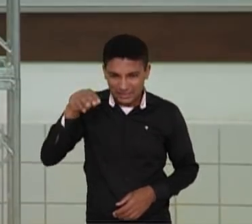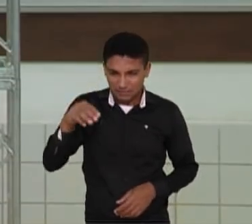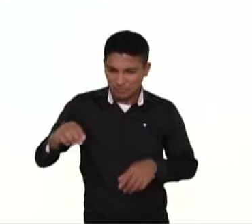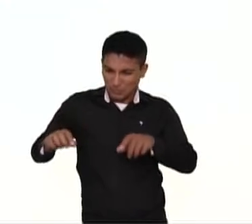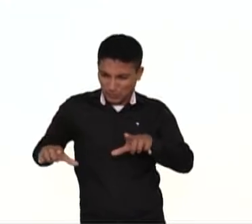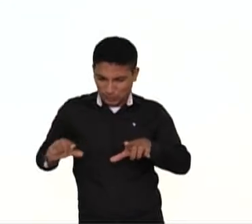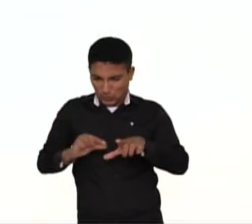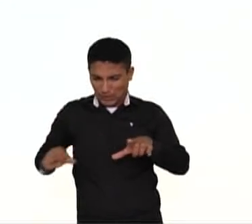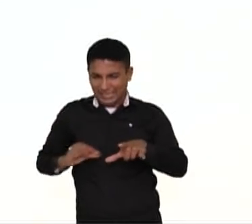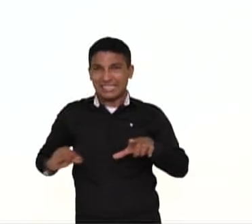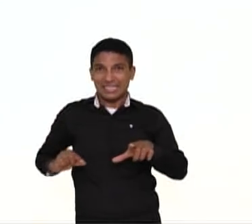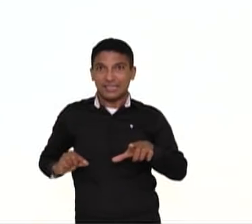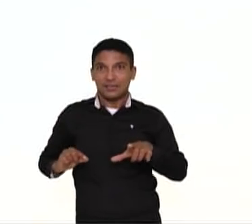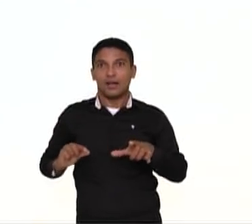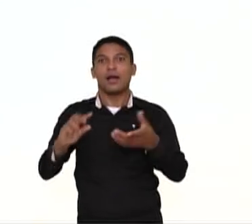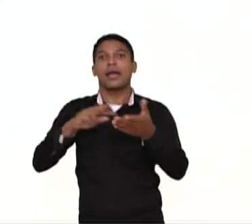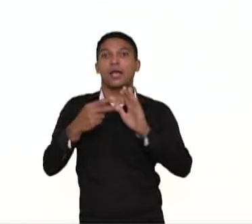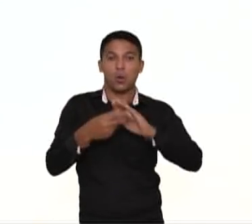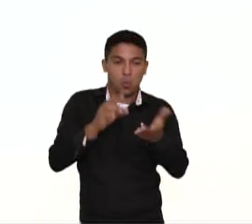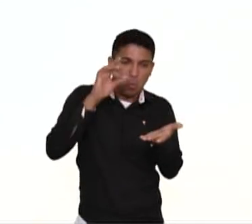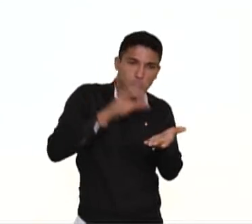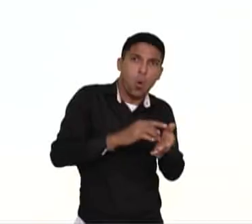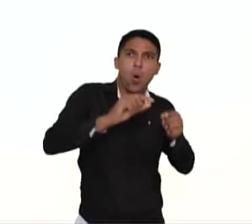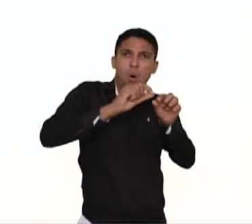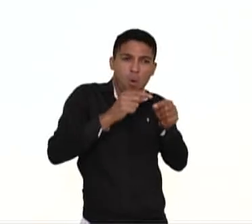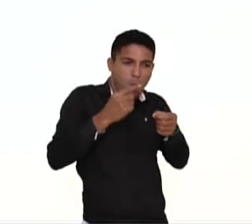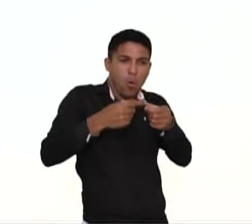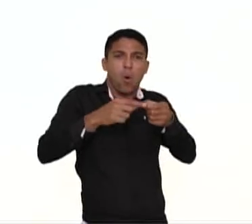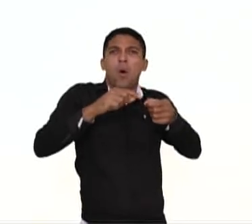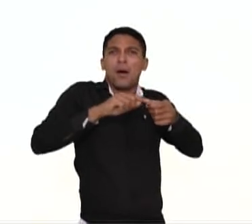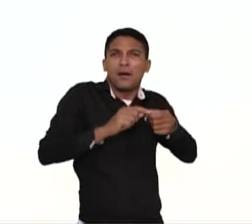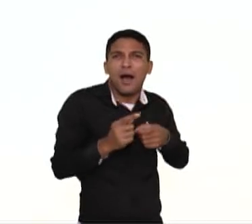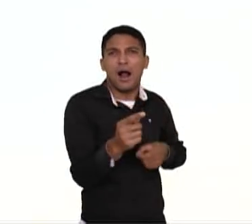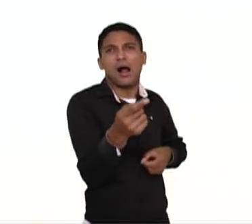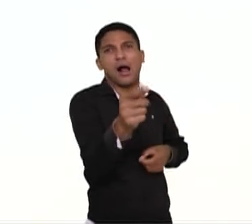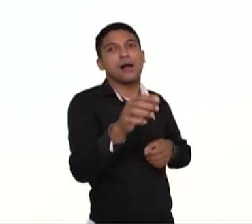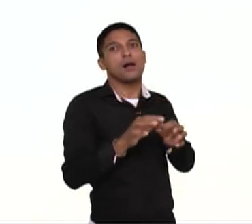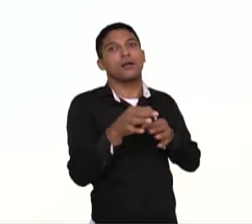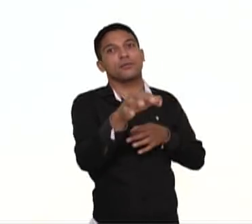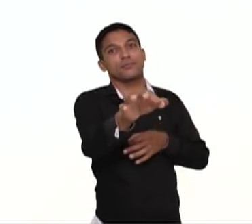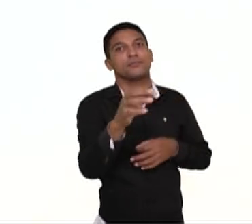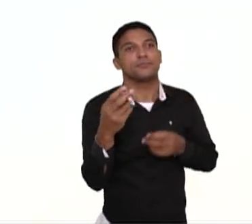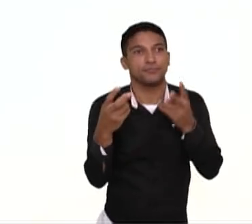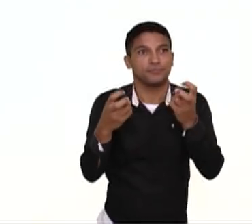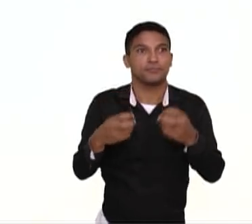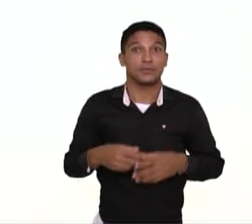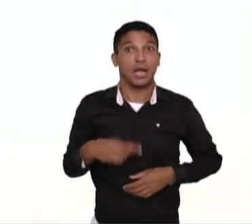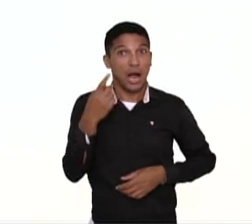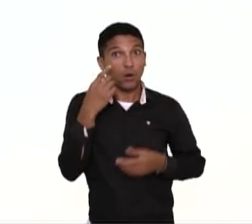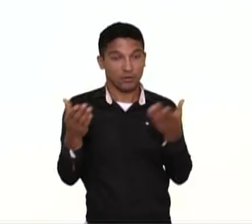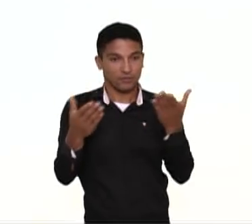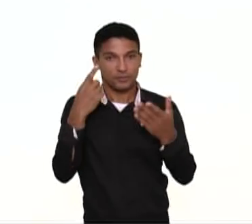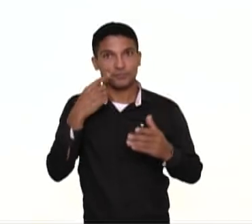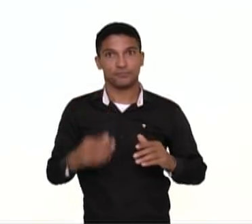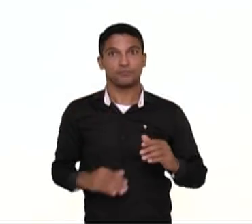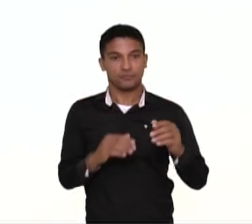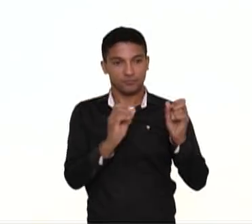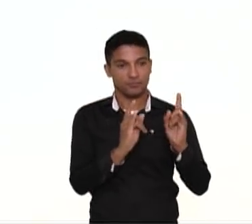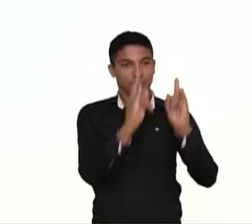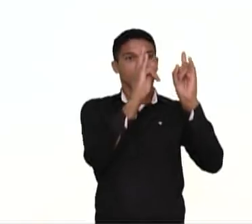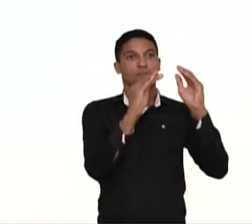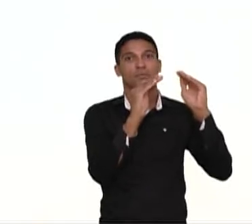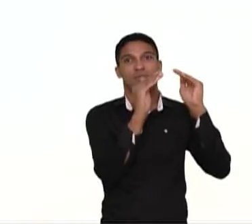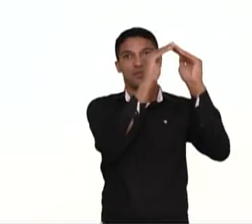Exercício número 2. A sombra de um pequeno prédio de altura B mede 2 metros. A criança, cuja altura